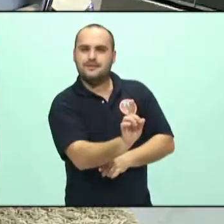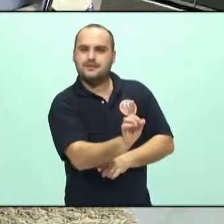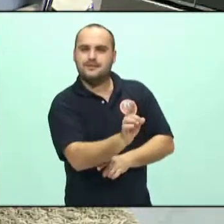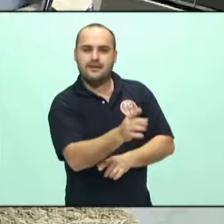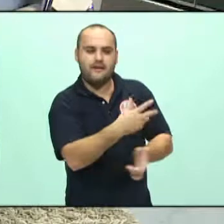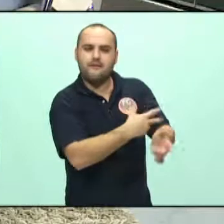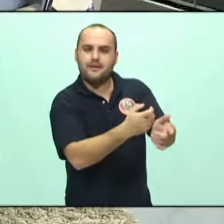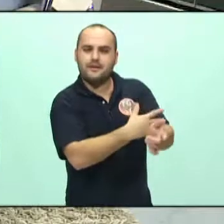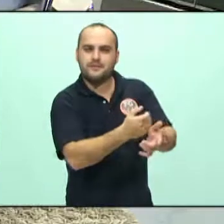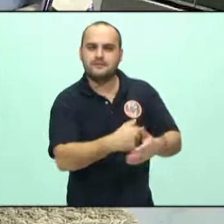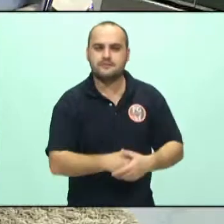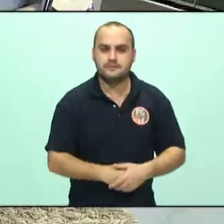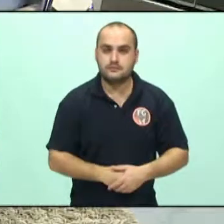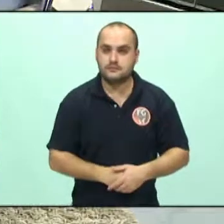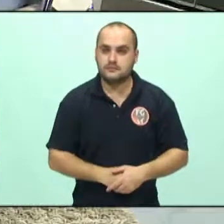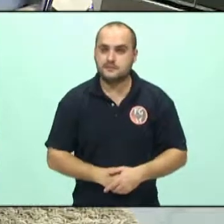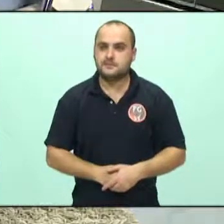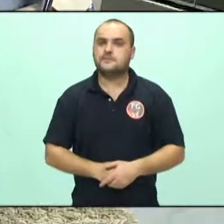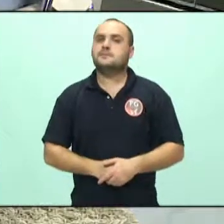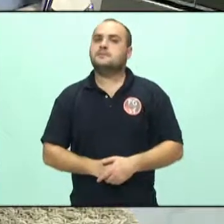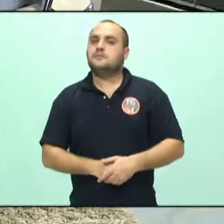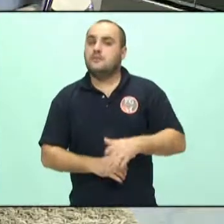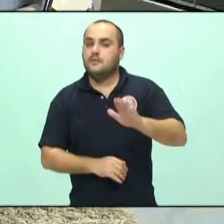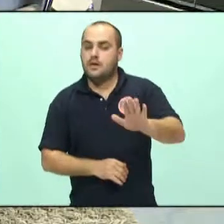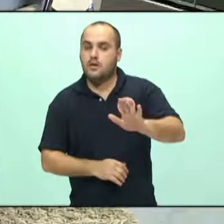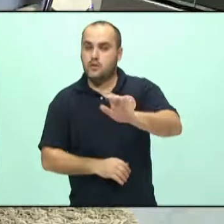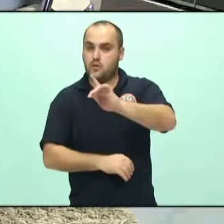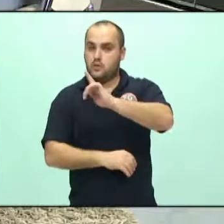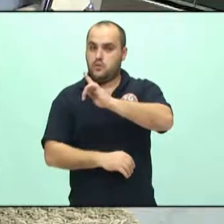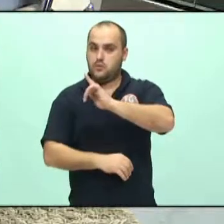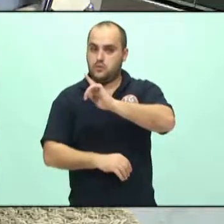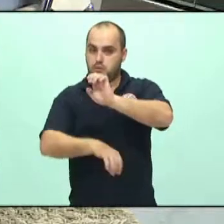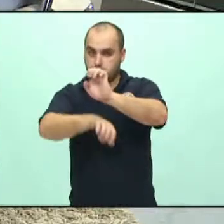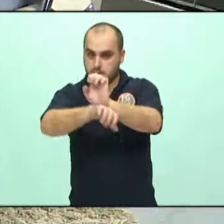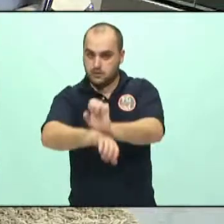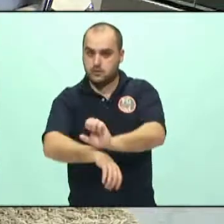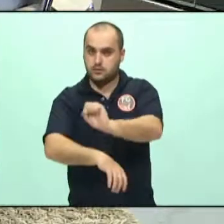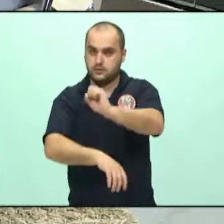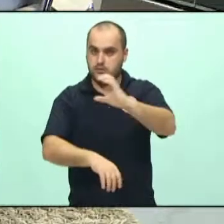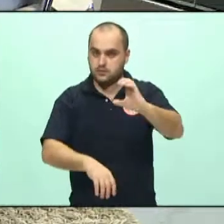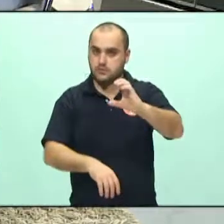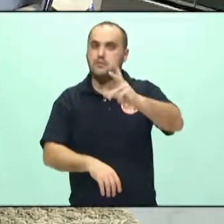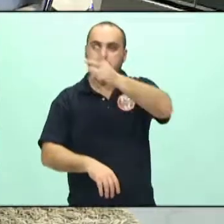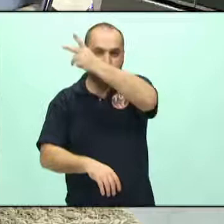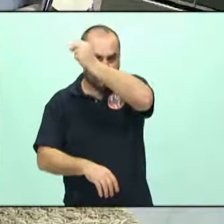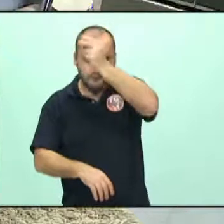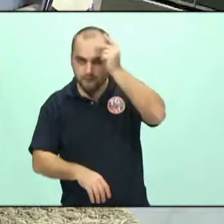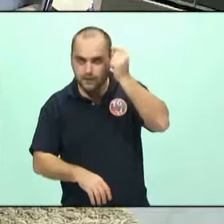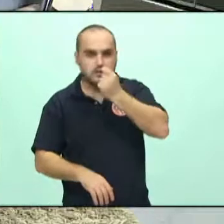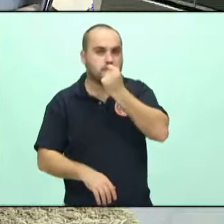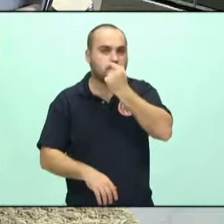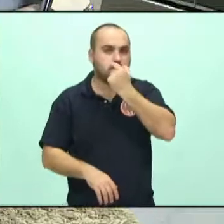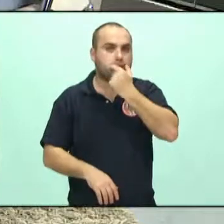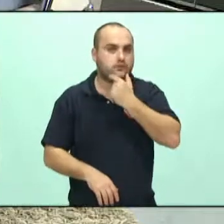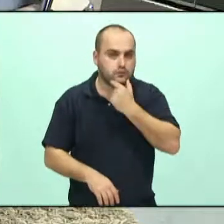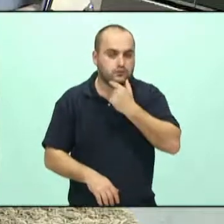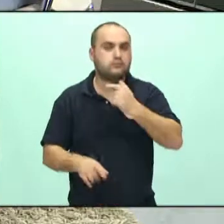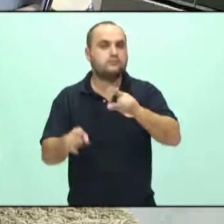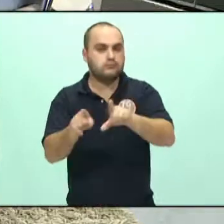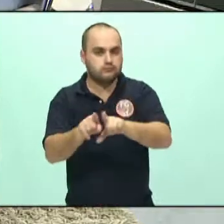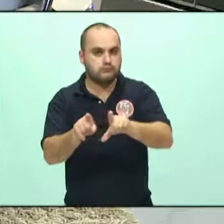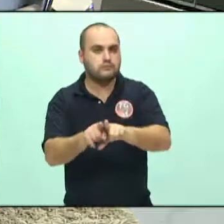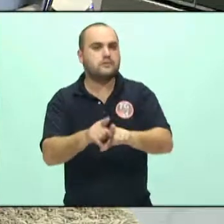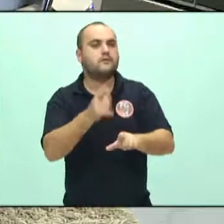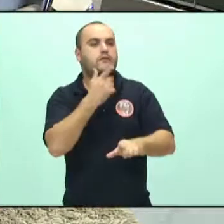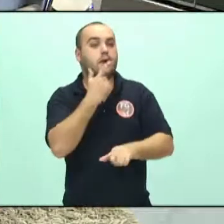segundo o governo do estado de Santa Catarina, com participação do prefeito municipal Vonei Morastoni, que